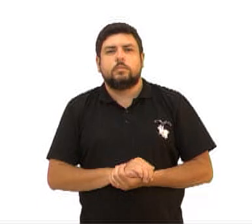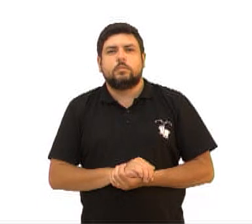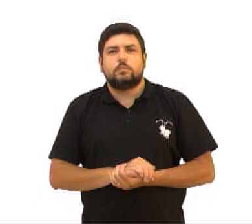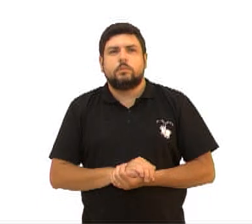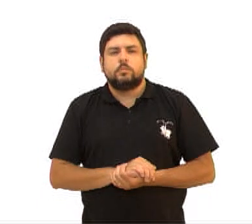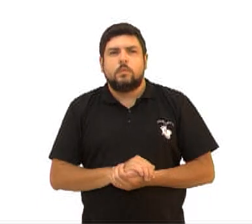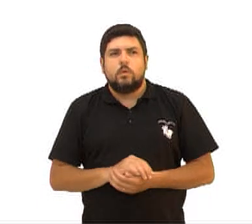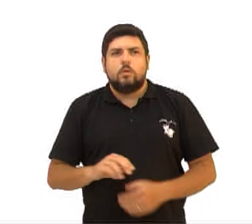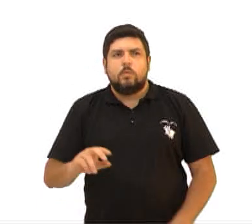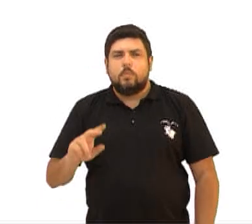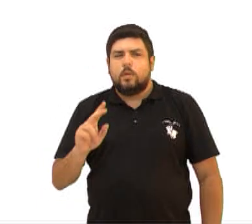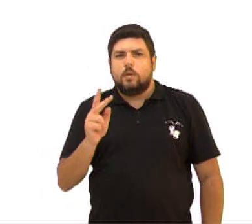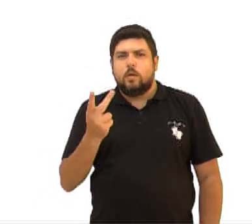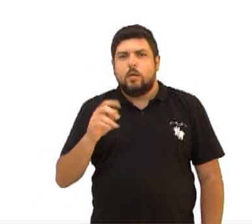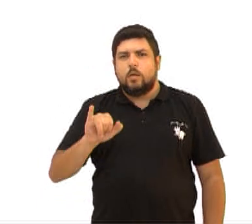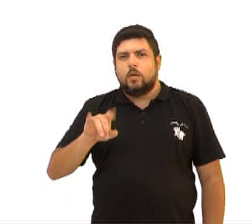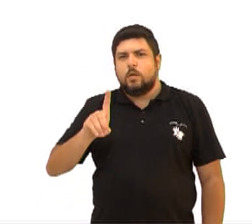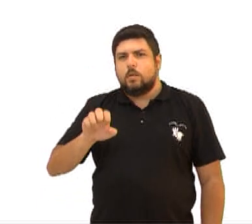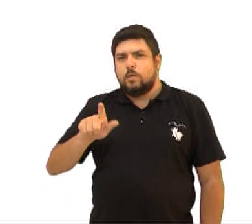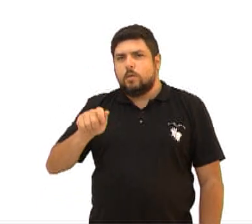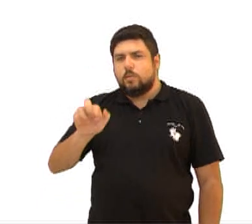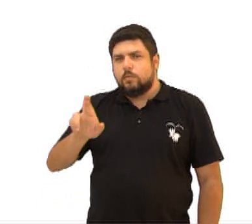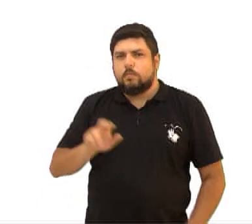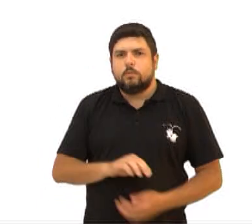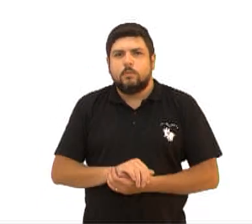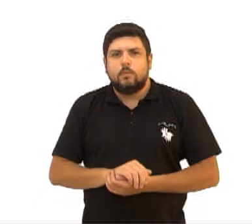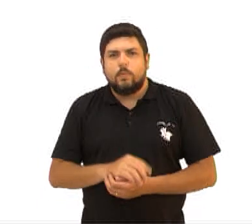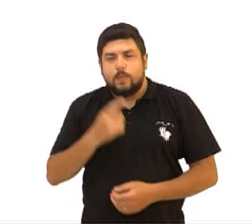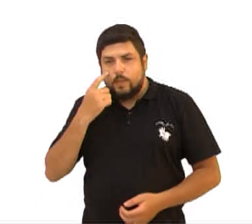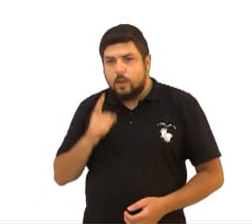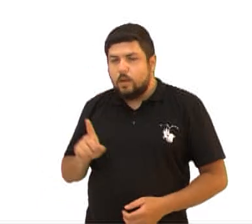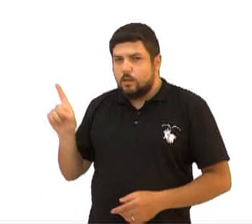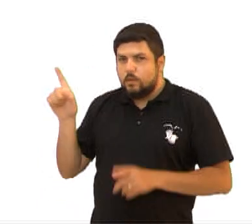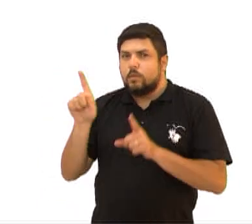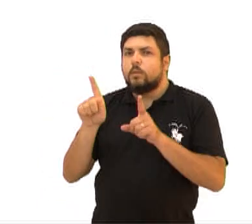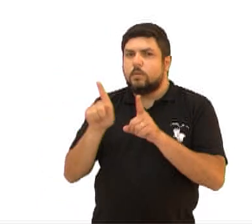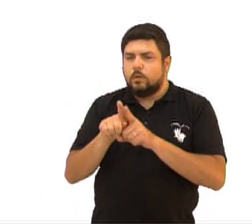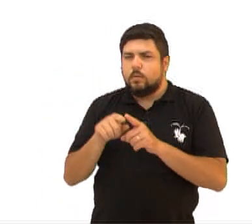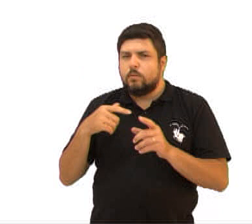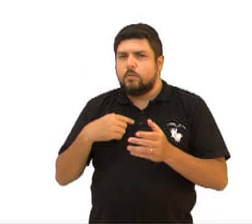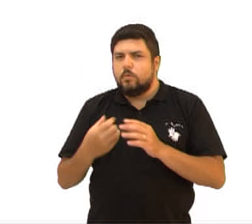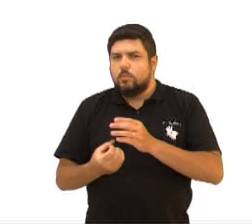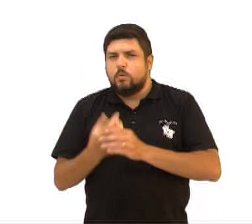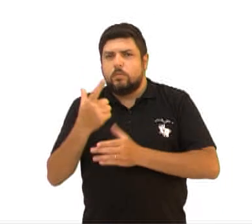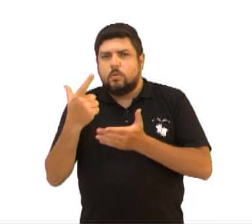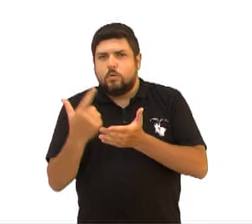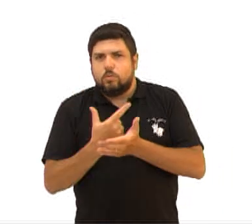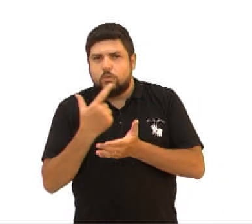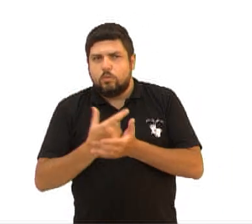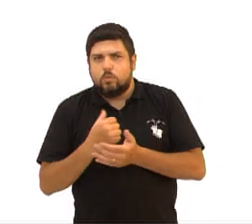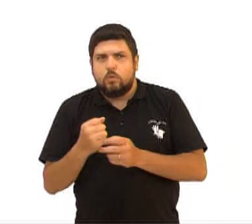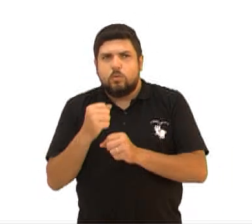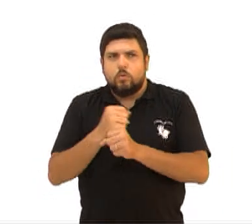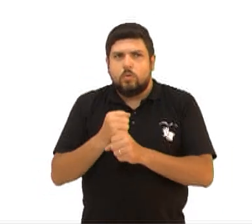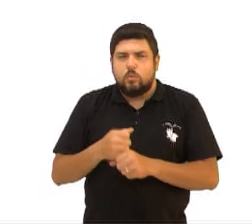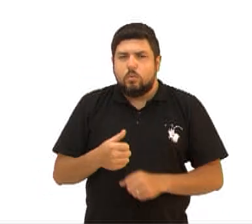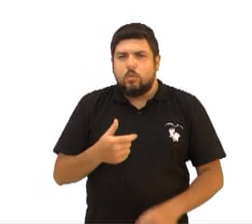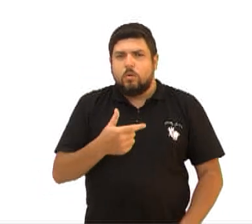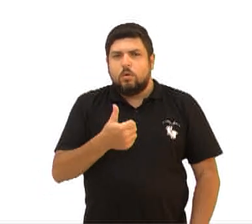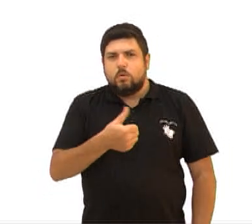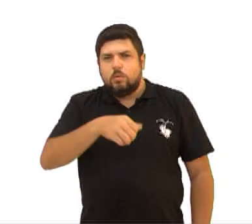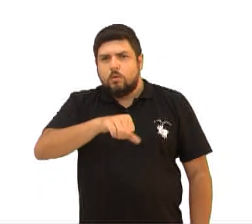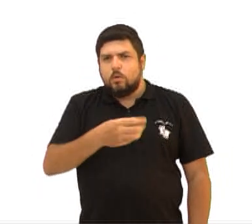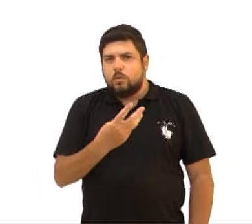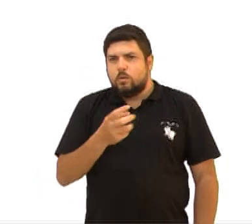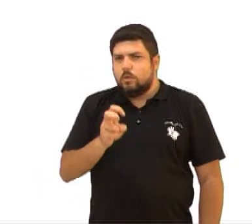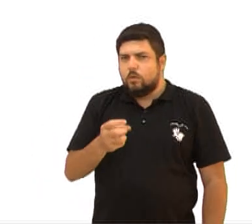Obra de arte, Heidegger. O Martin Heidegger também vai ter um livro dessa data, anos 30, 35, 36, que se chama A Origem da